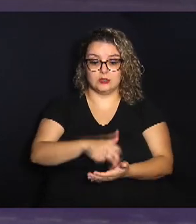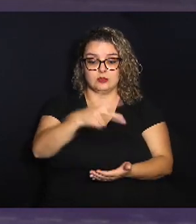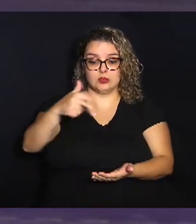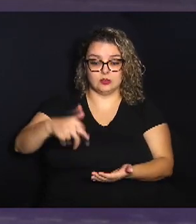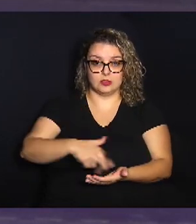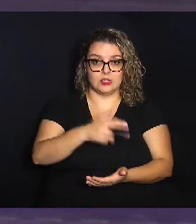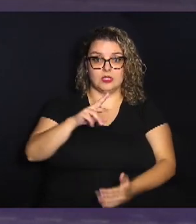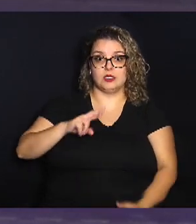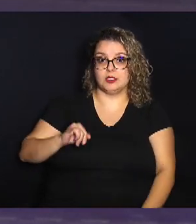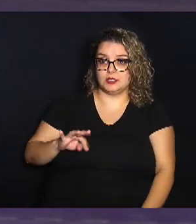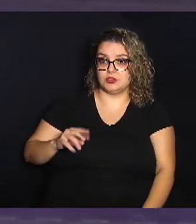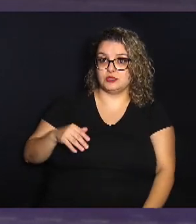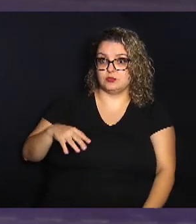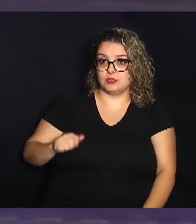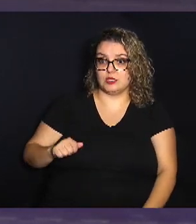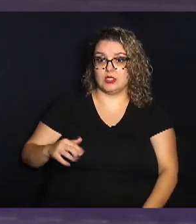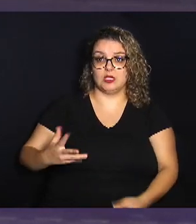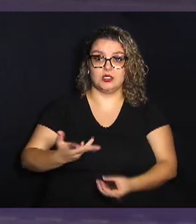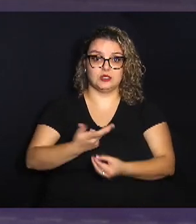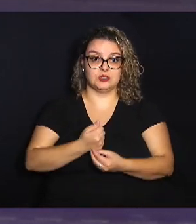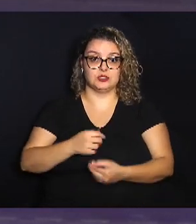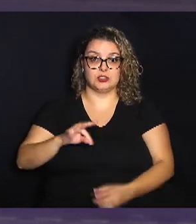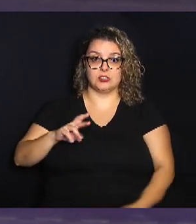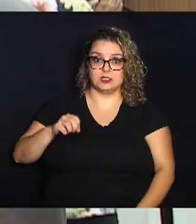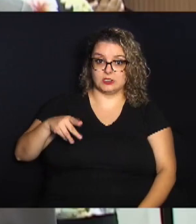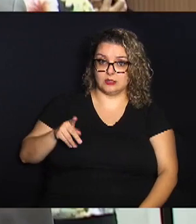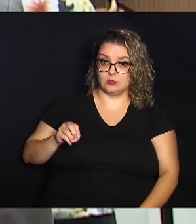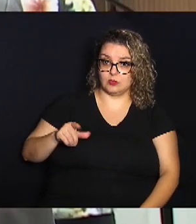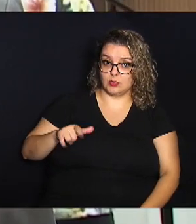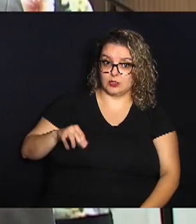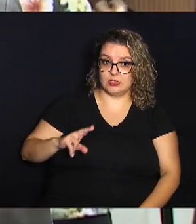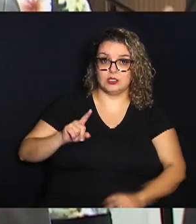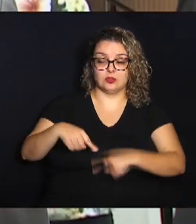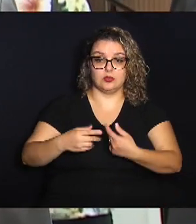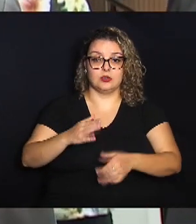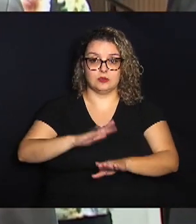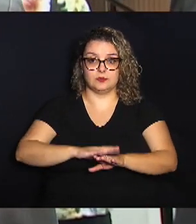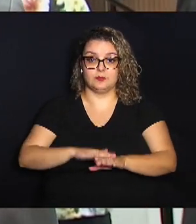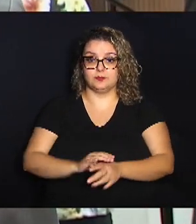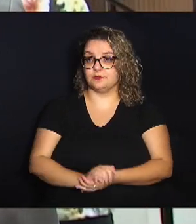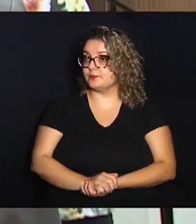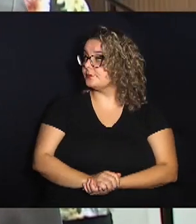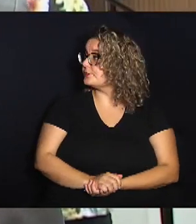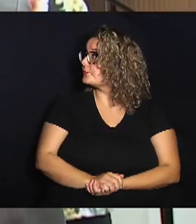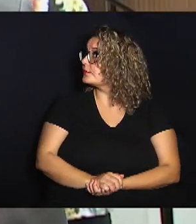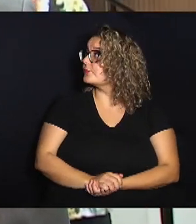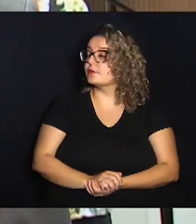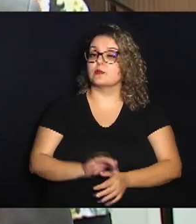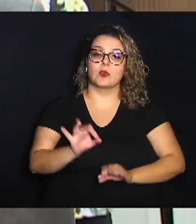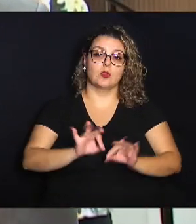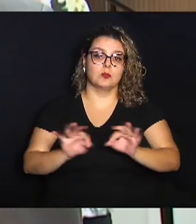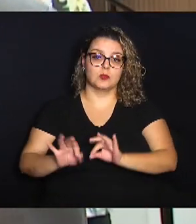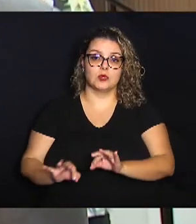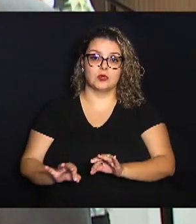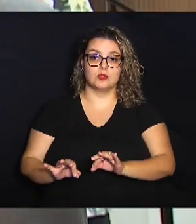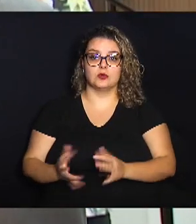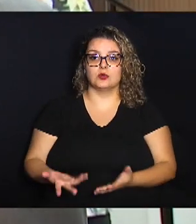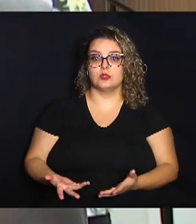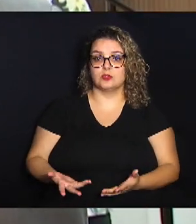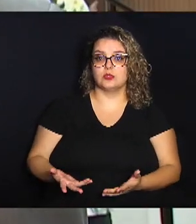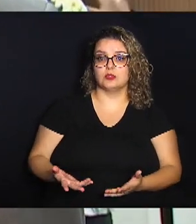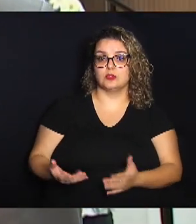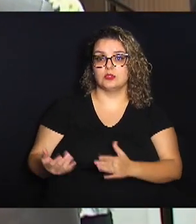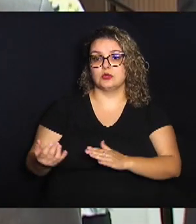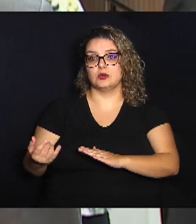artística e de trampolim, além de outras atividades. Lá nós temos um projeto social que chama Instituto Voando Alto, é o